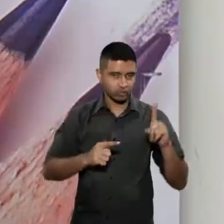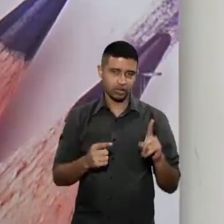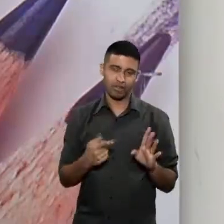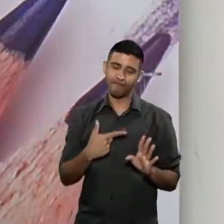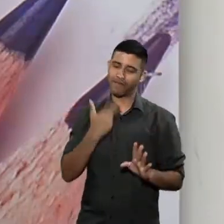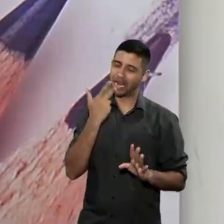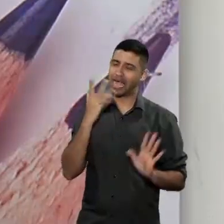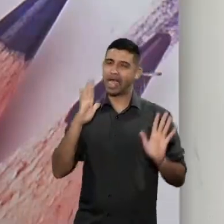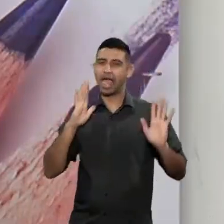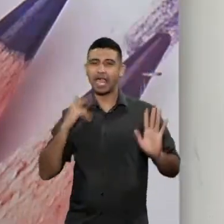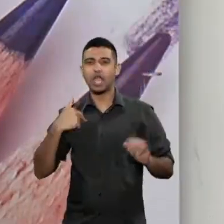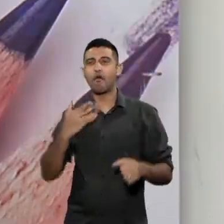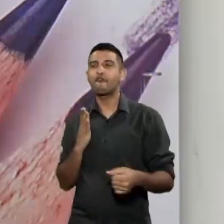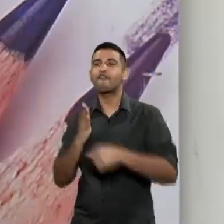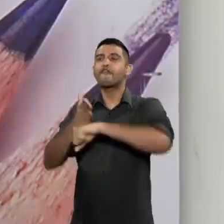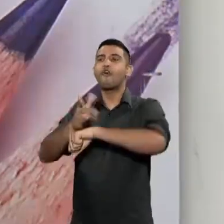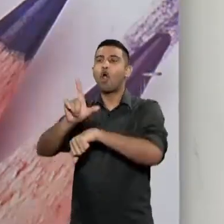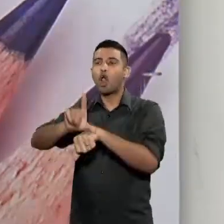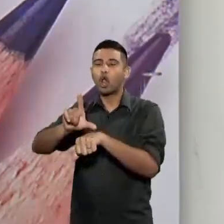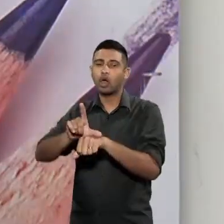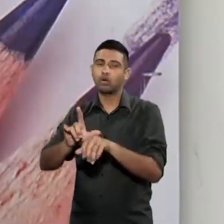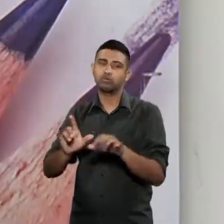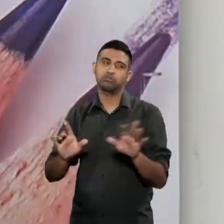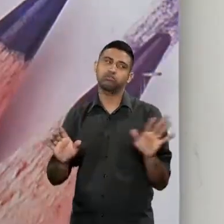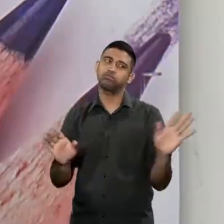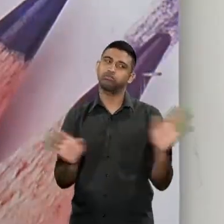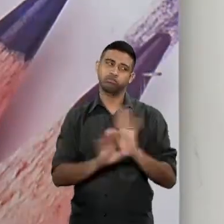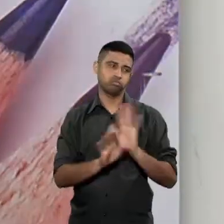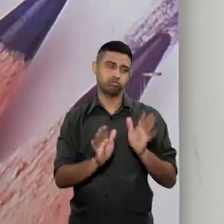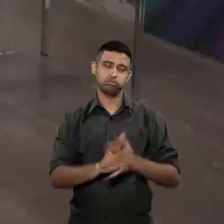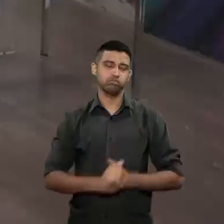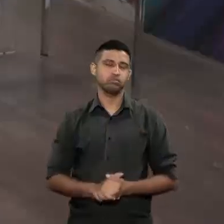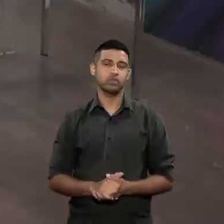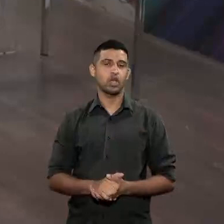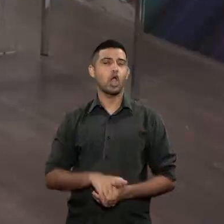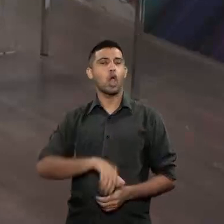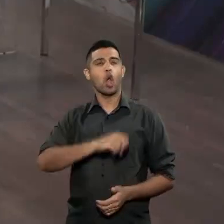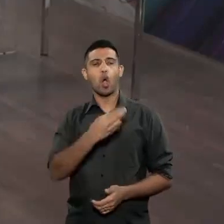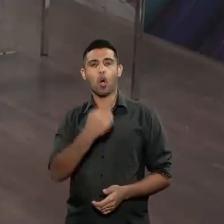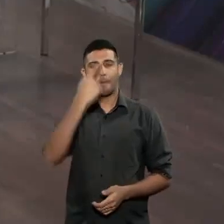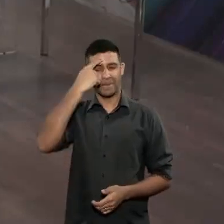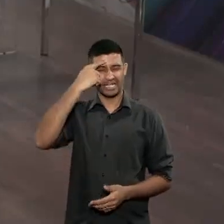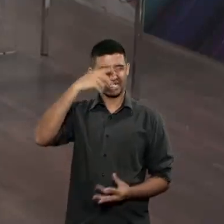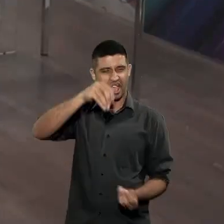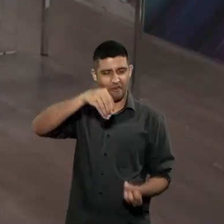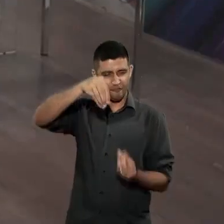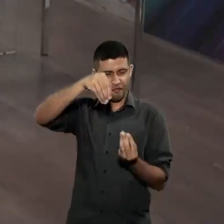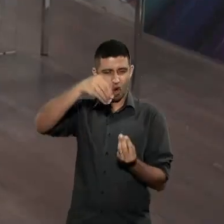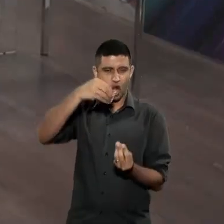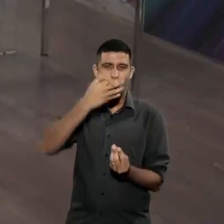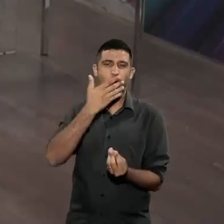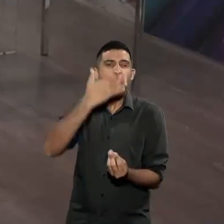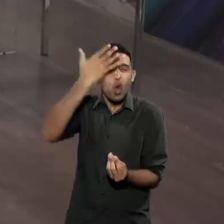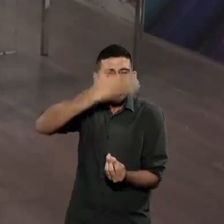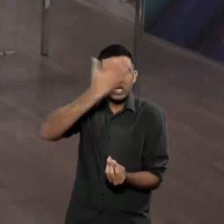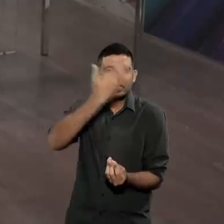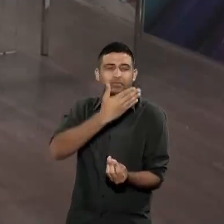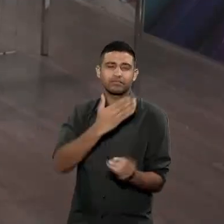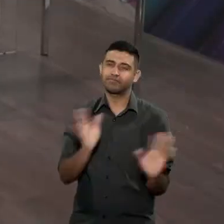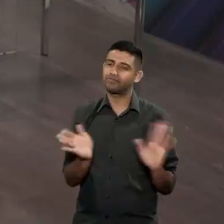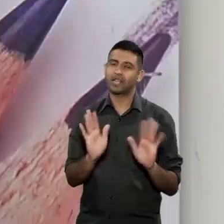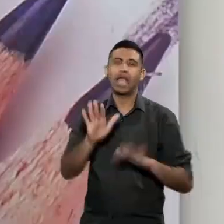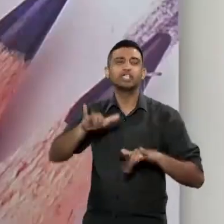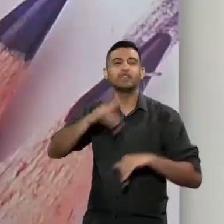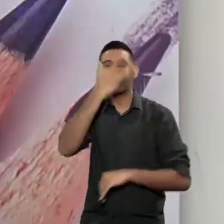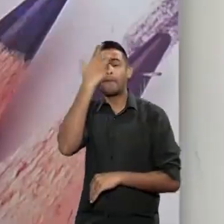eu tô achando que meu vô na loja não, tal, não tem não isso. Não vai. E nem folhinha transparente. Não é assim. É, porque às vezes a pessoa